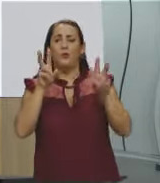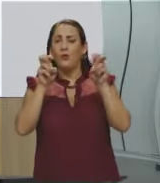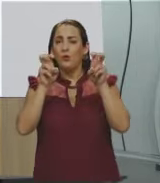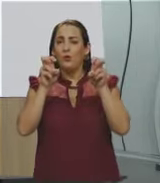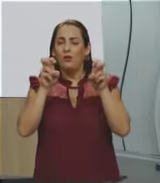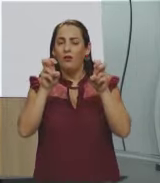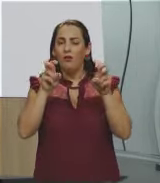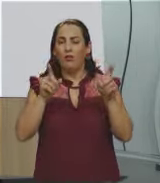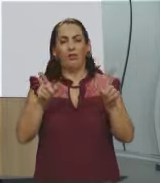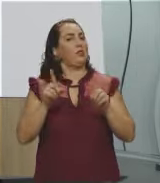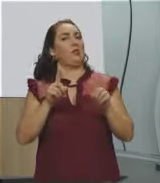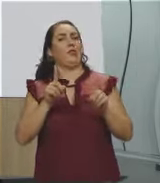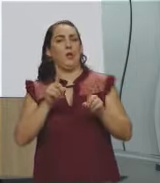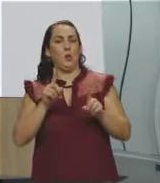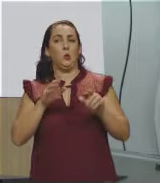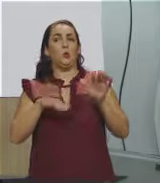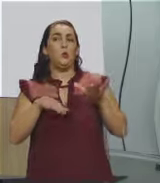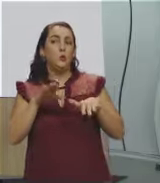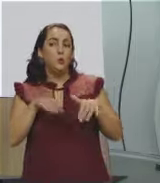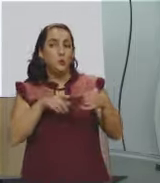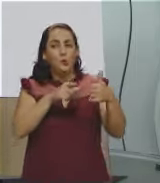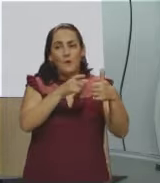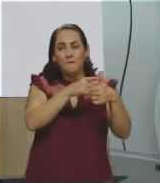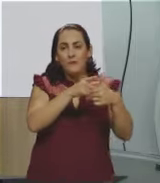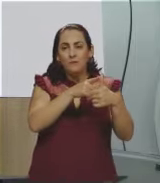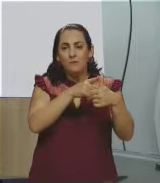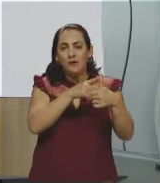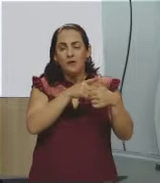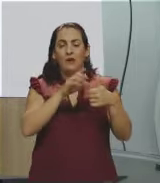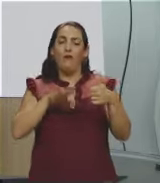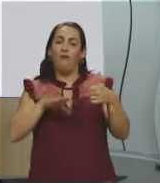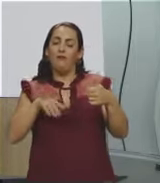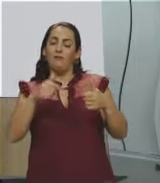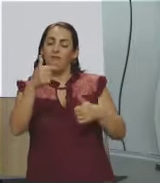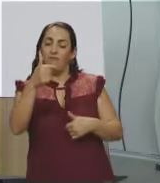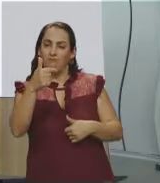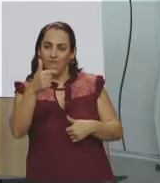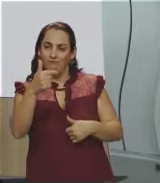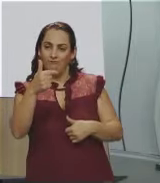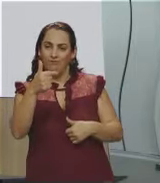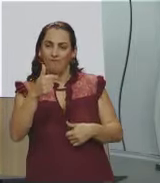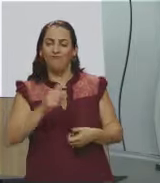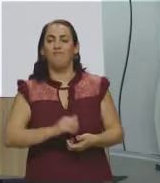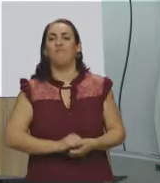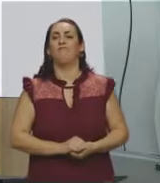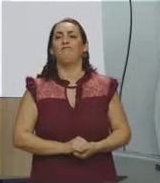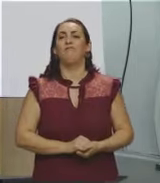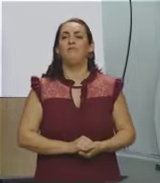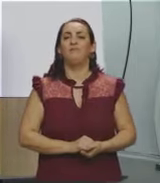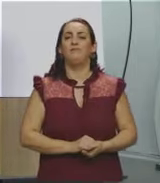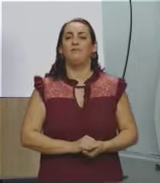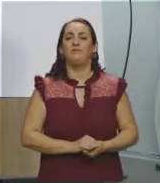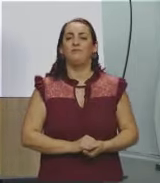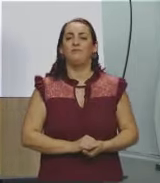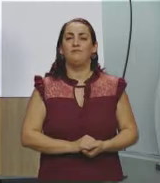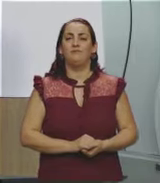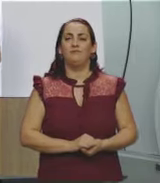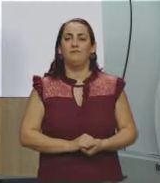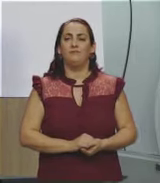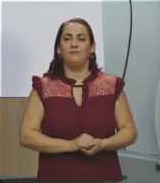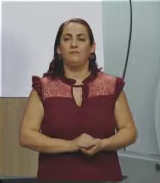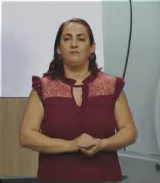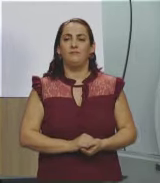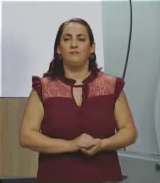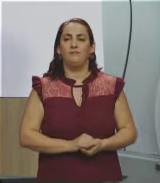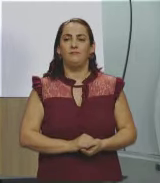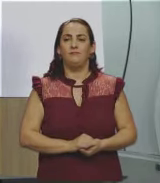ter hora que você vai usar só a primeira lei de Ohm, vai ter hora que você vai usar só a segunda lei de Ohm. Beleza? Olha só.